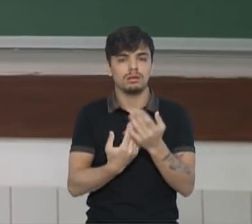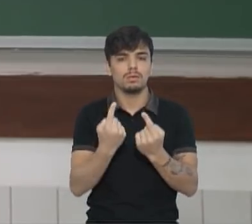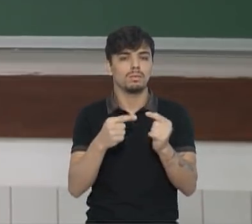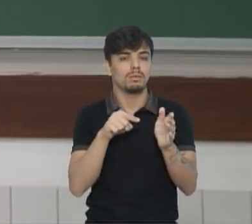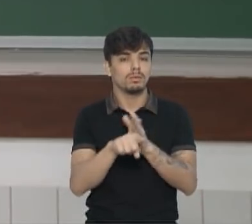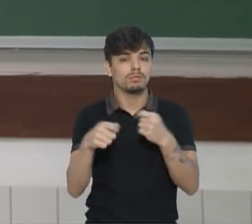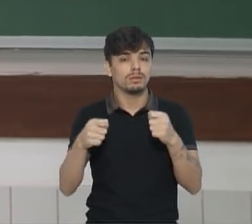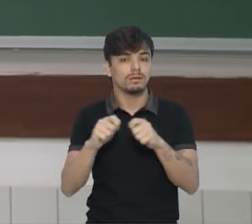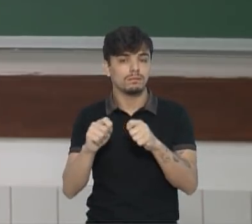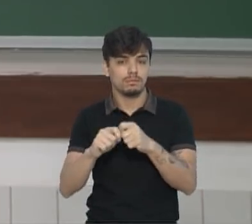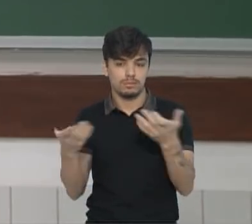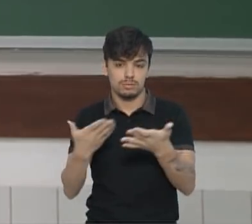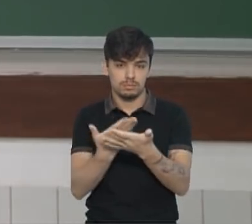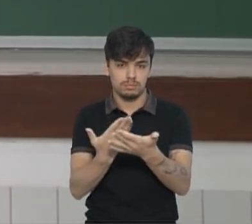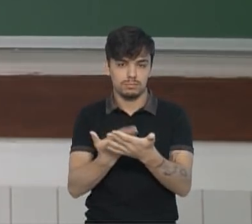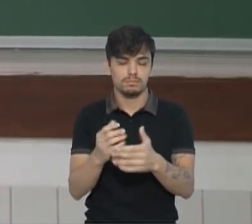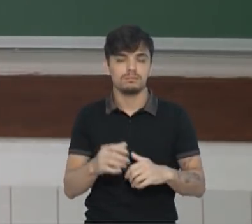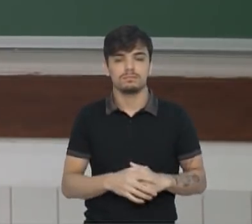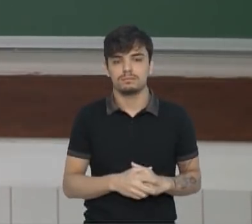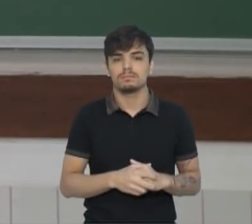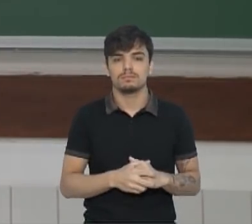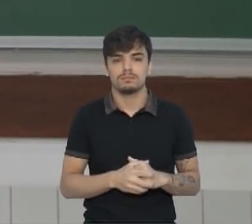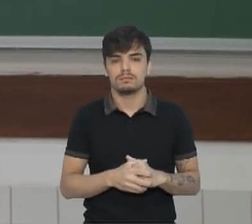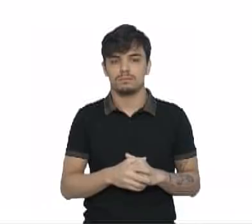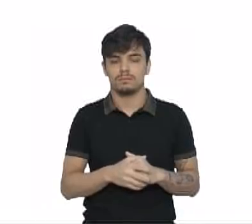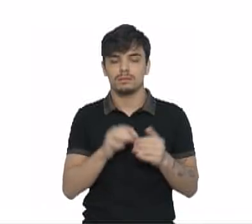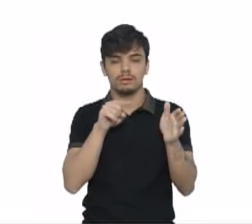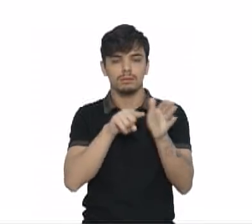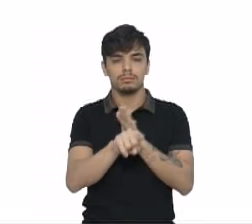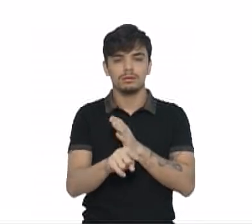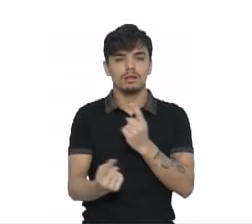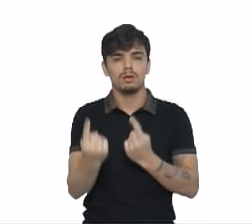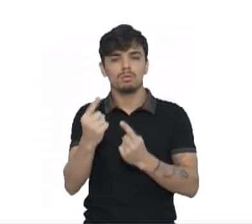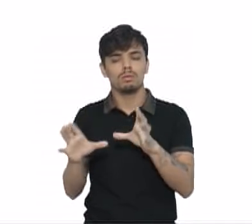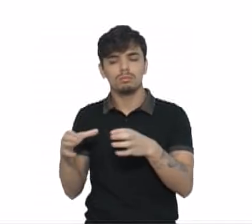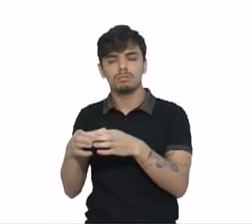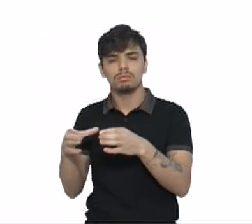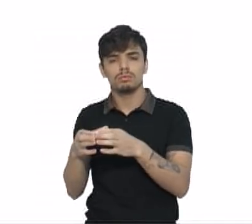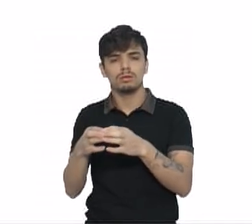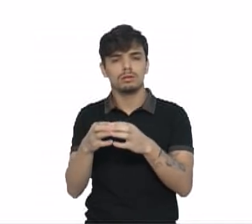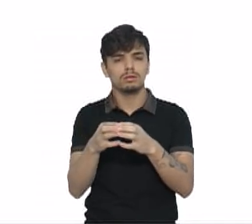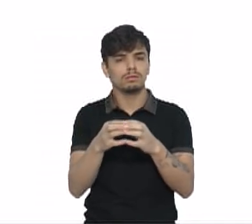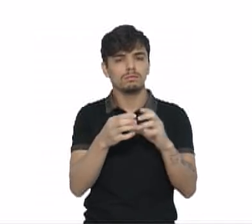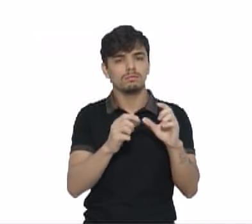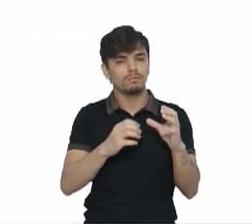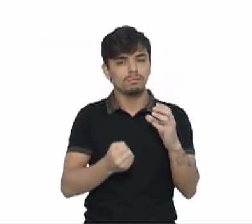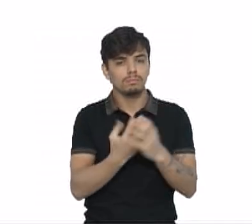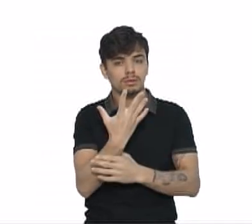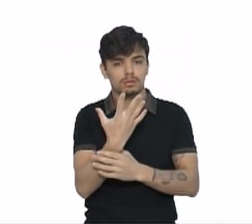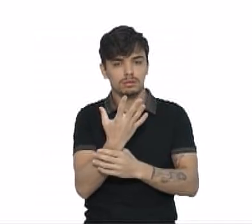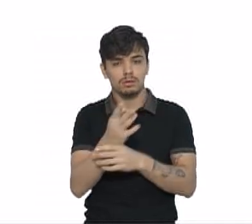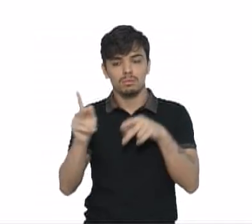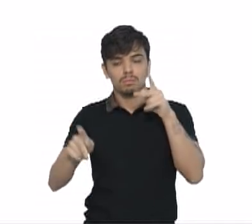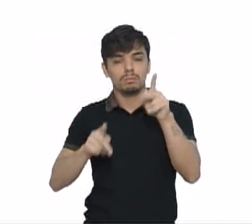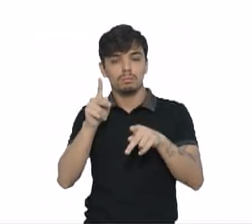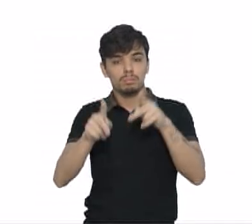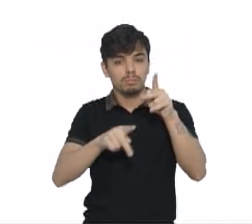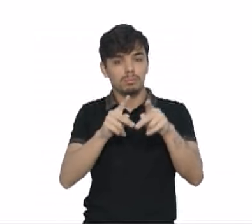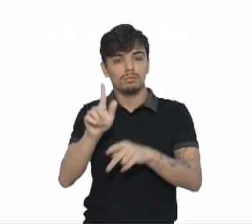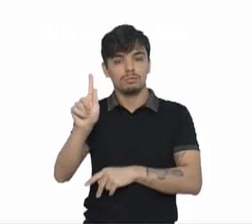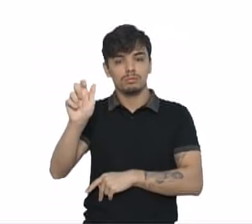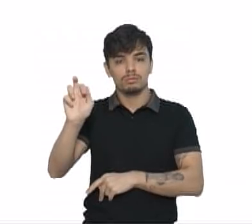gente tem que fazer na nossa aula de hoje? E a nossa pergunta é, quais eram os grupos que compunham os povos germânicos e sua